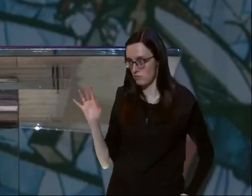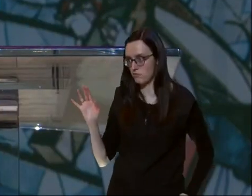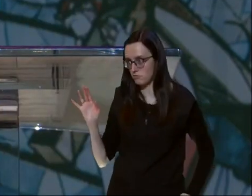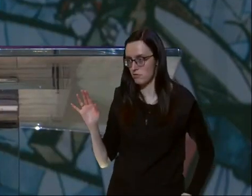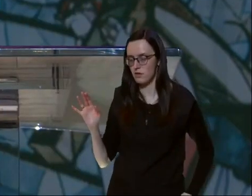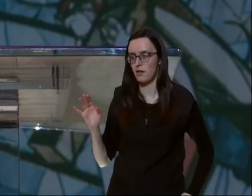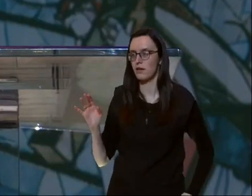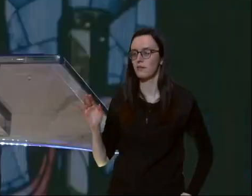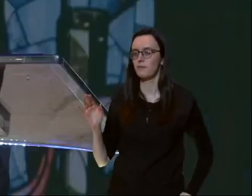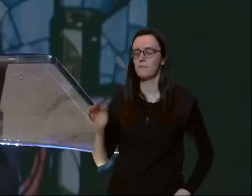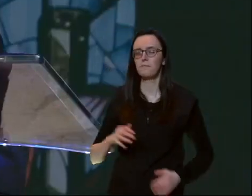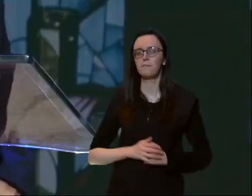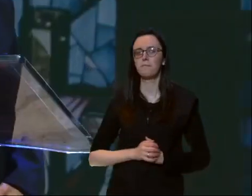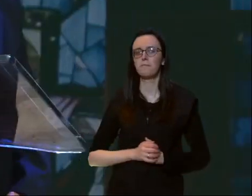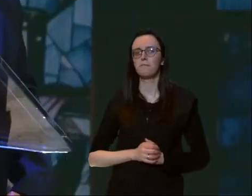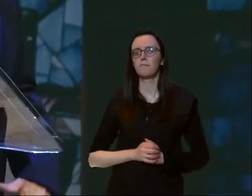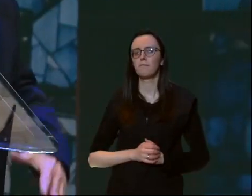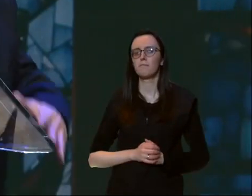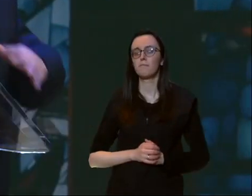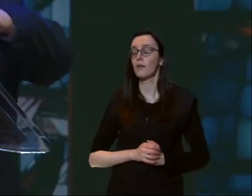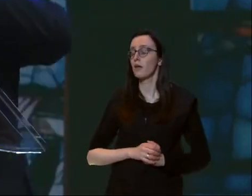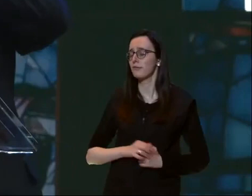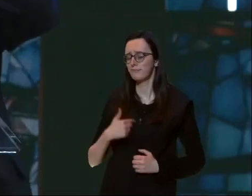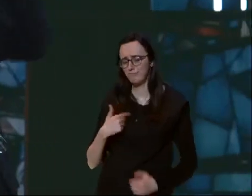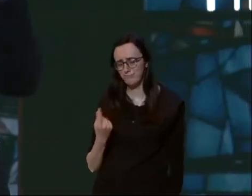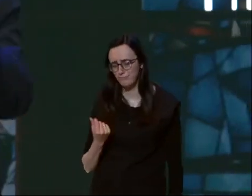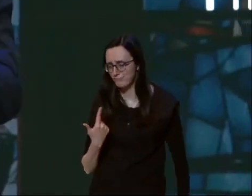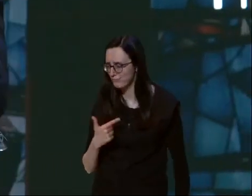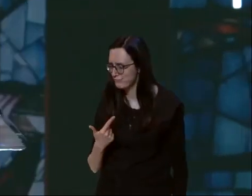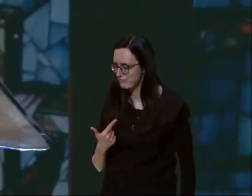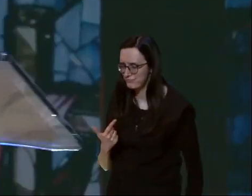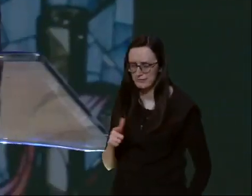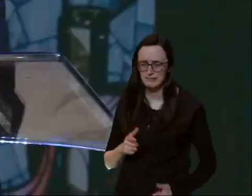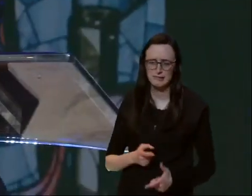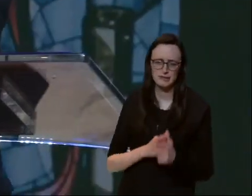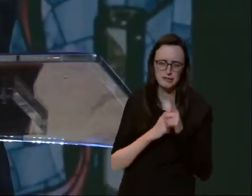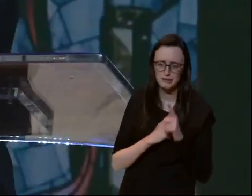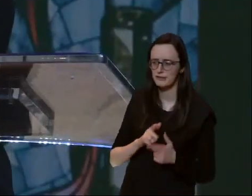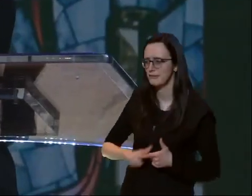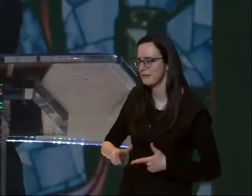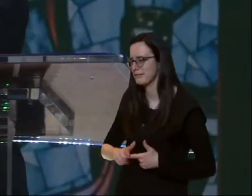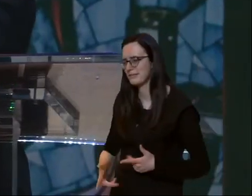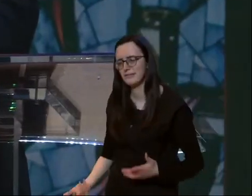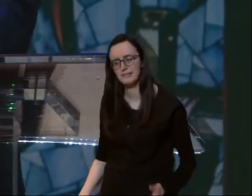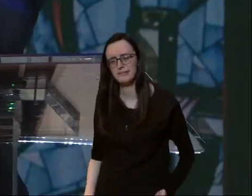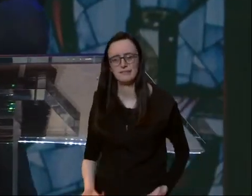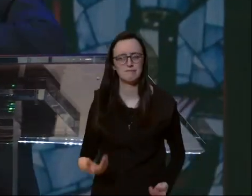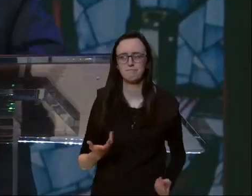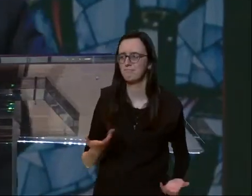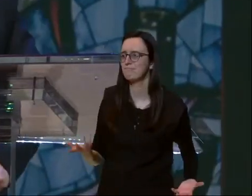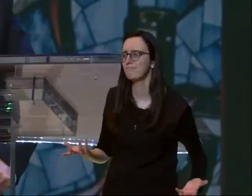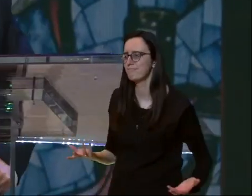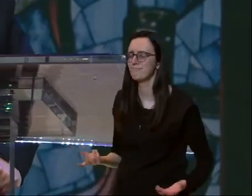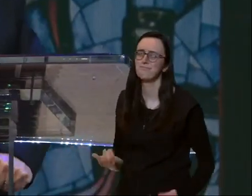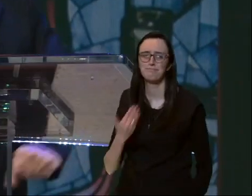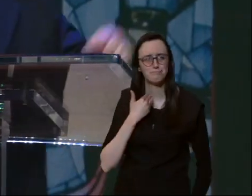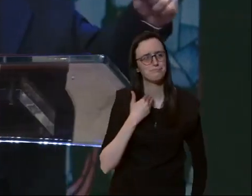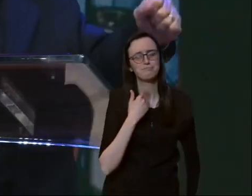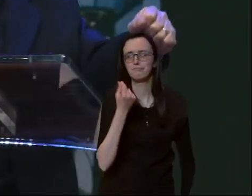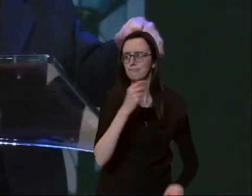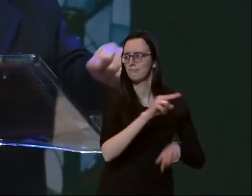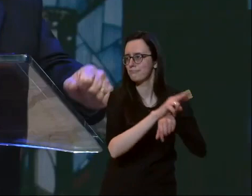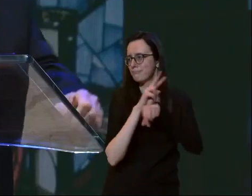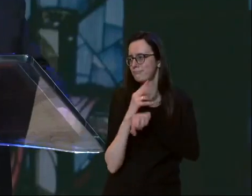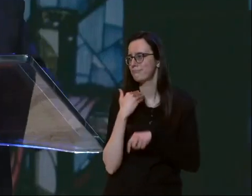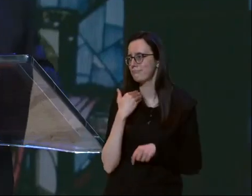advogado. Quando você está sem dinheiro, totalmente enrolado, o que você pensa? Um empréstimo,